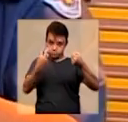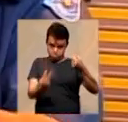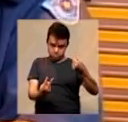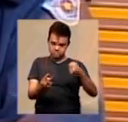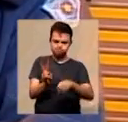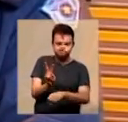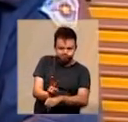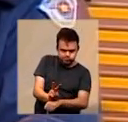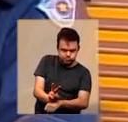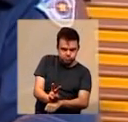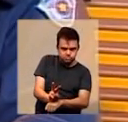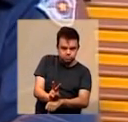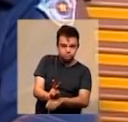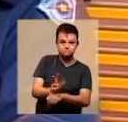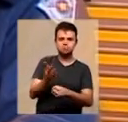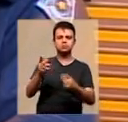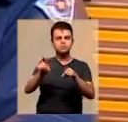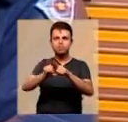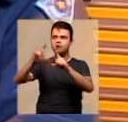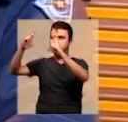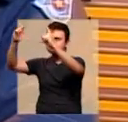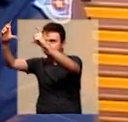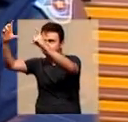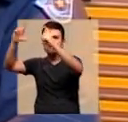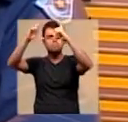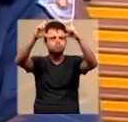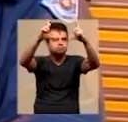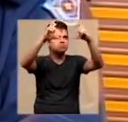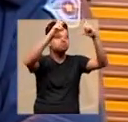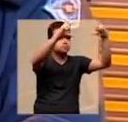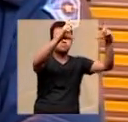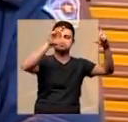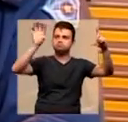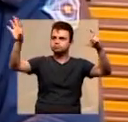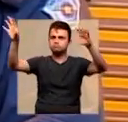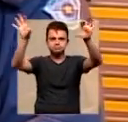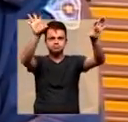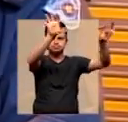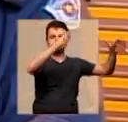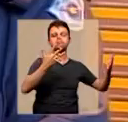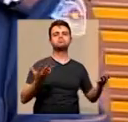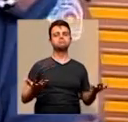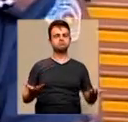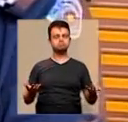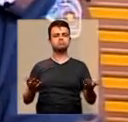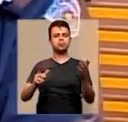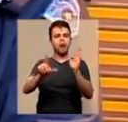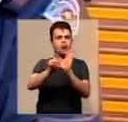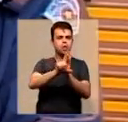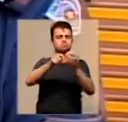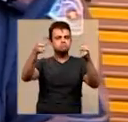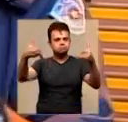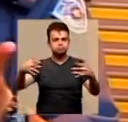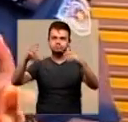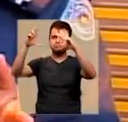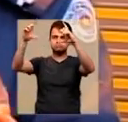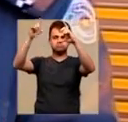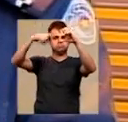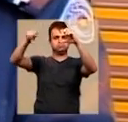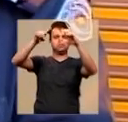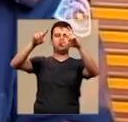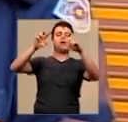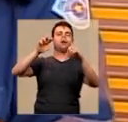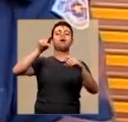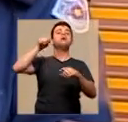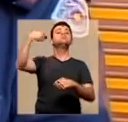Regulamentar é fixar placas, né, de regulamentação, placas, no caso